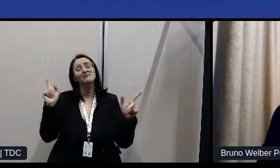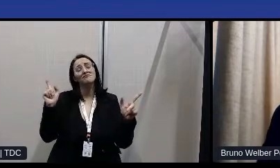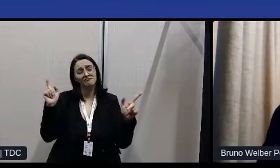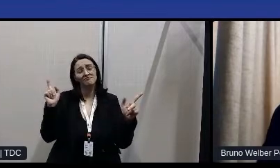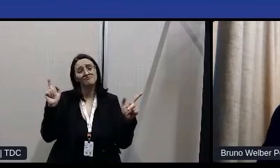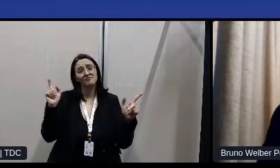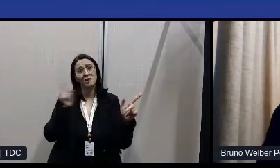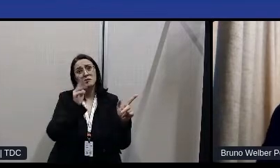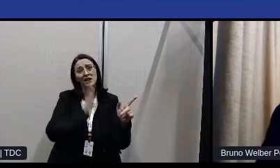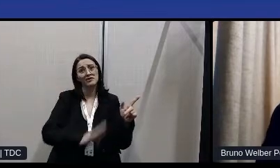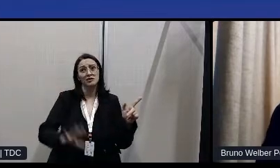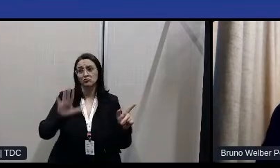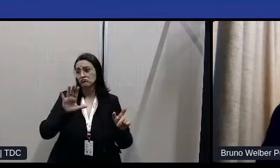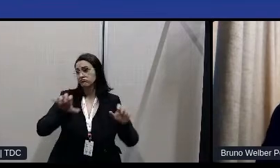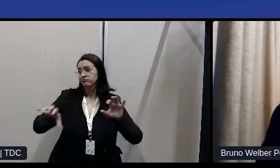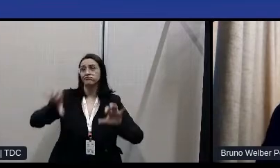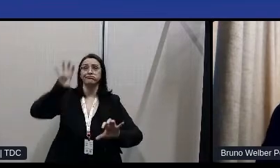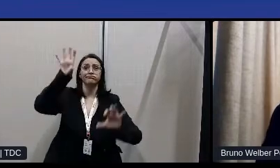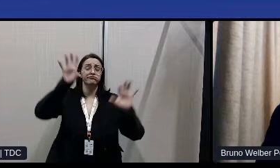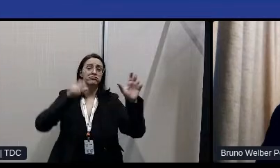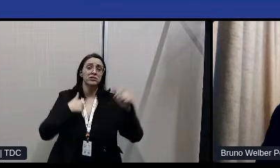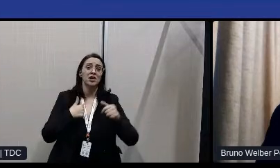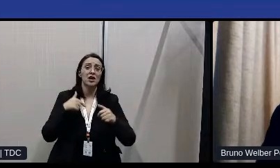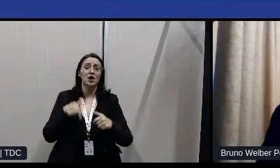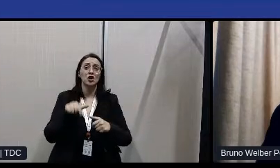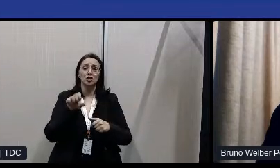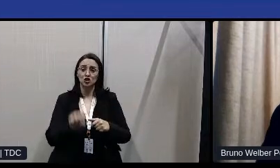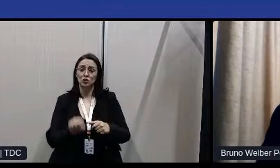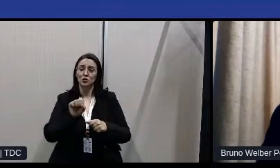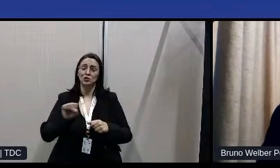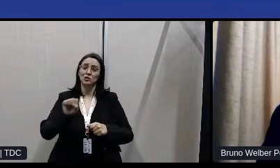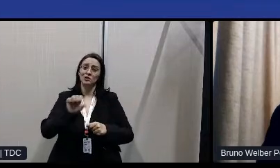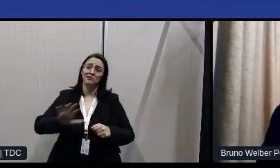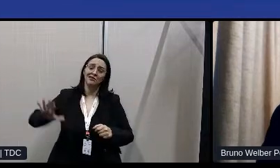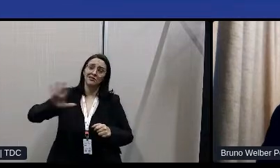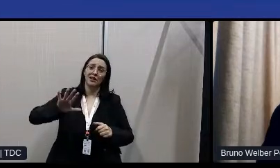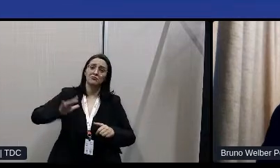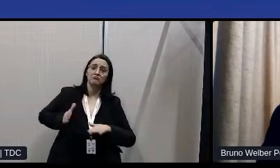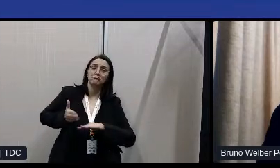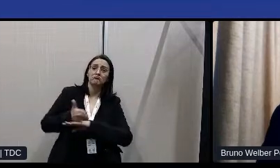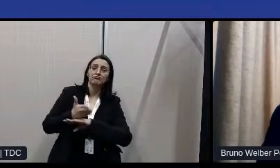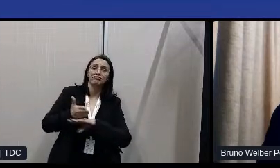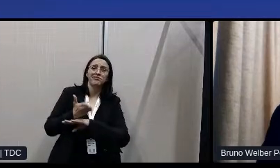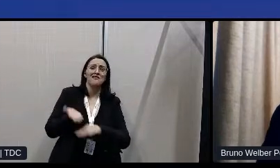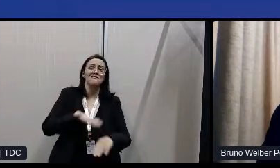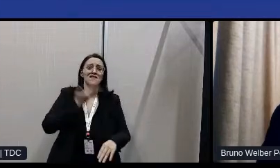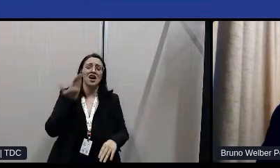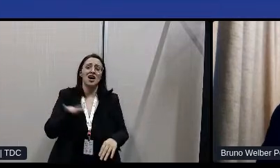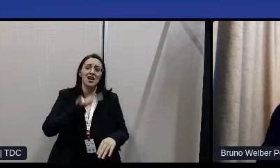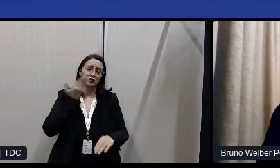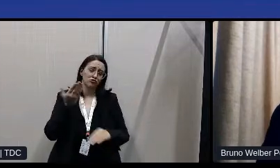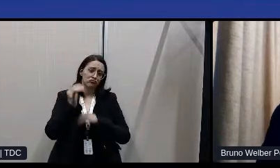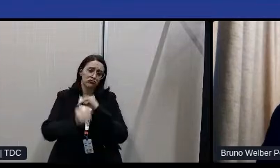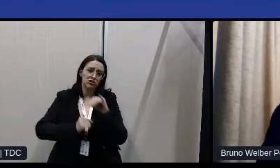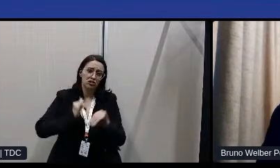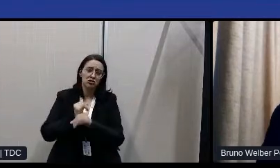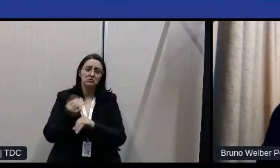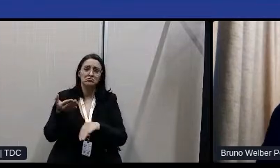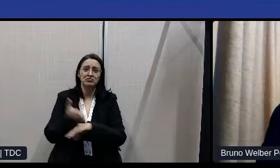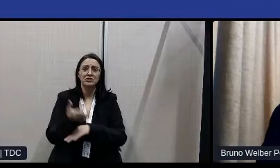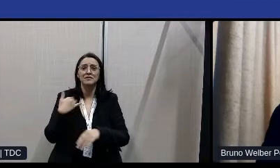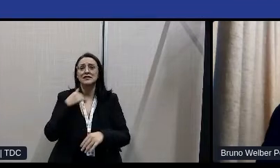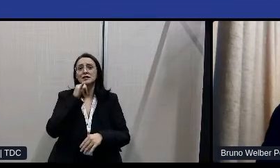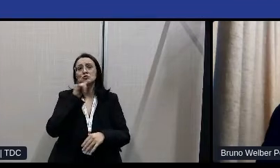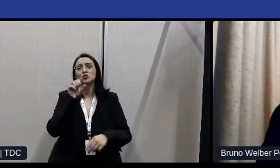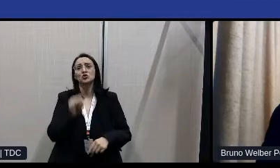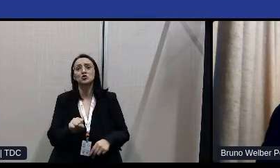Brasil. Aqui no sul e sudeste, a gente tem acesso mais facilitado, né? Quando a gente vai para o sul, Rio